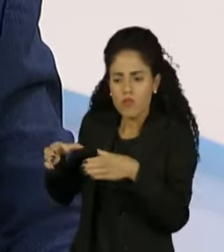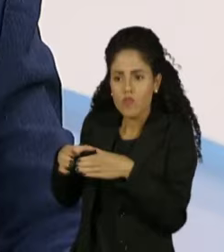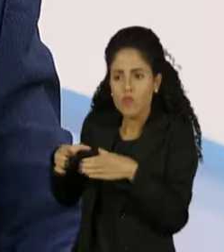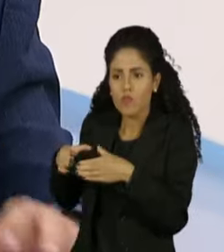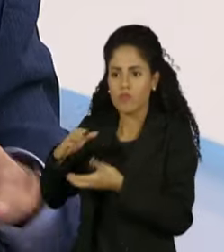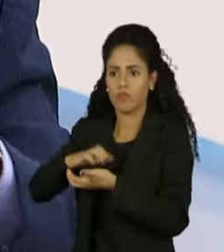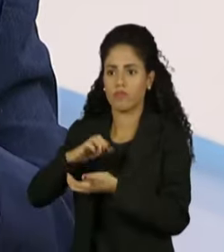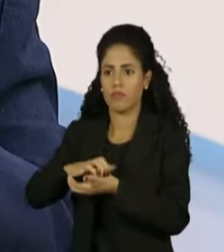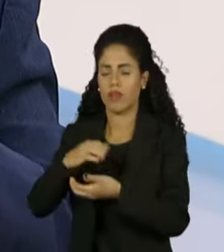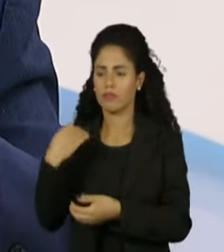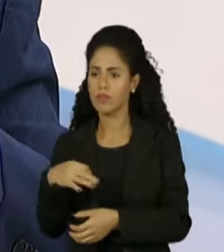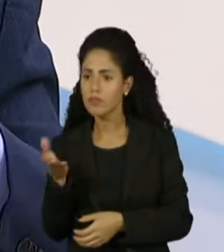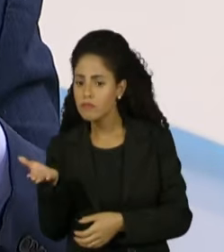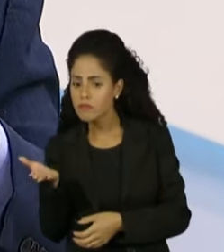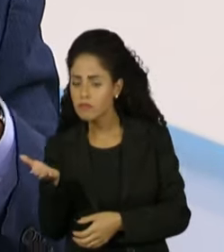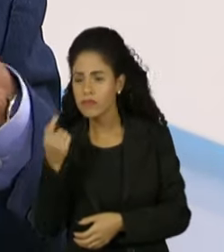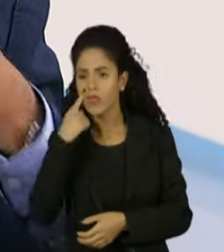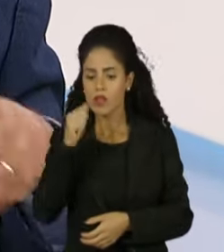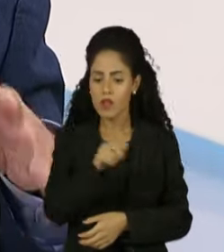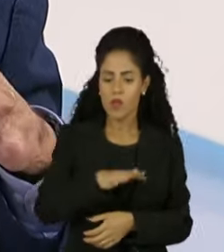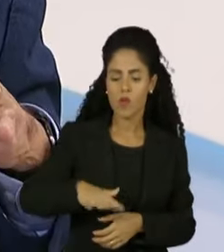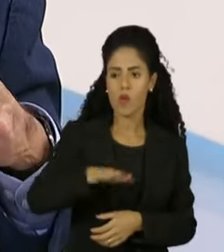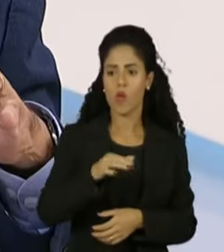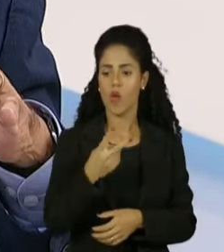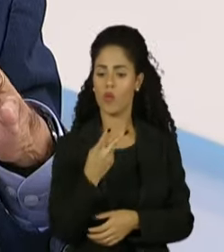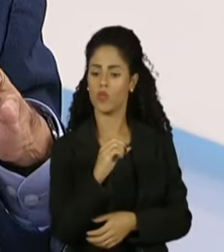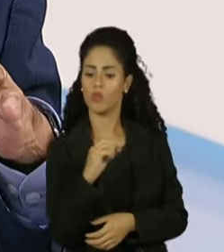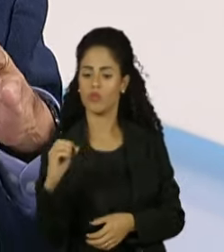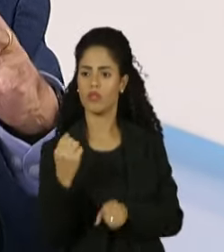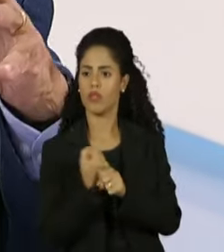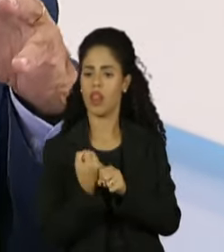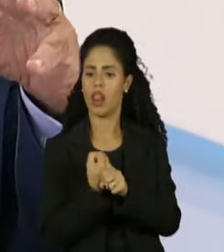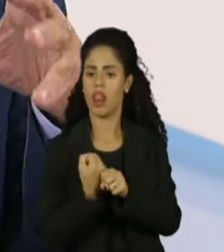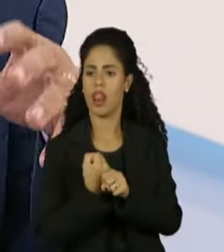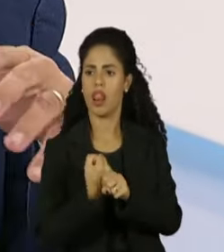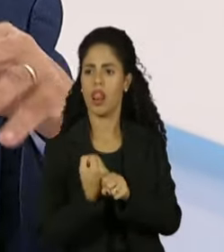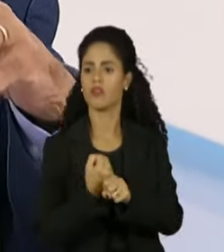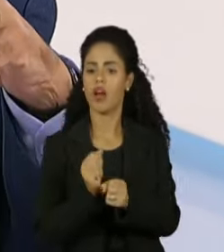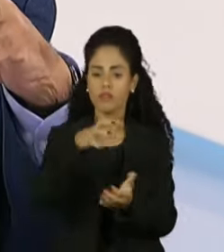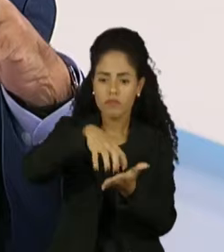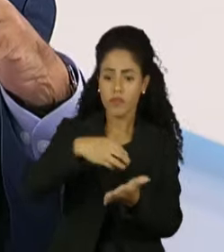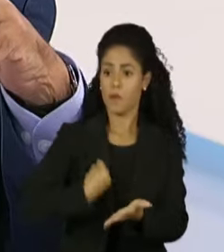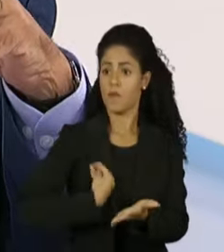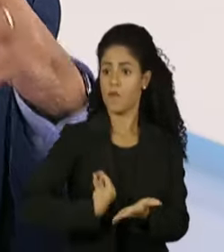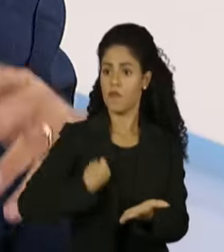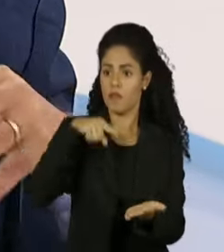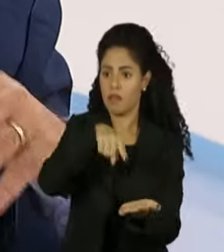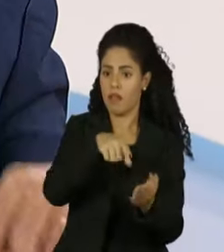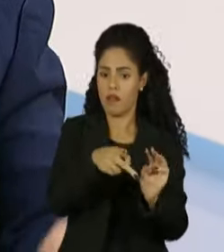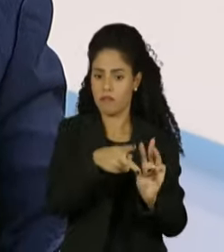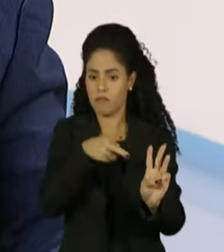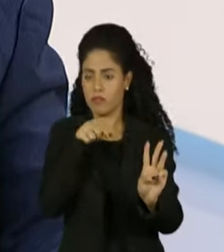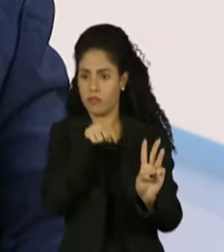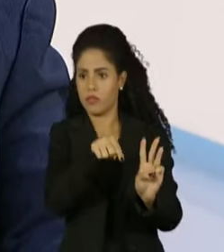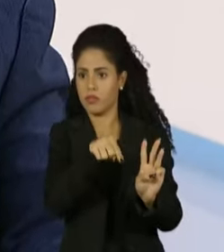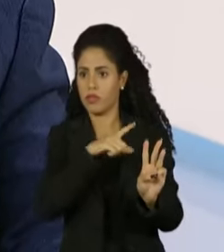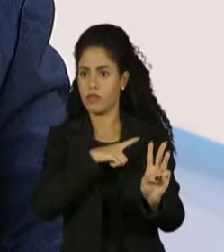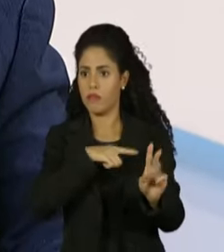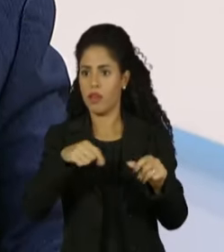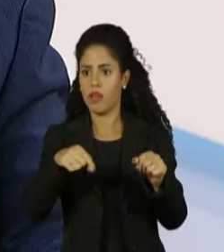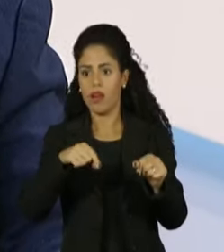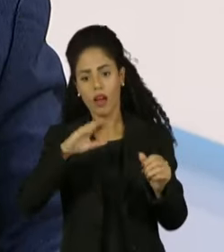ONG, uma associação, uma área que está há 200 anos ocupada, seja processo, seja objeto de um